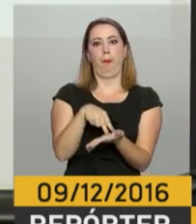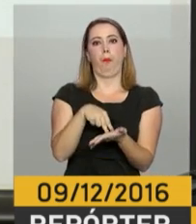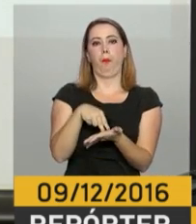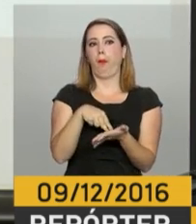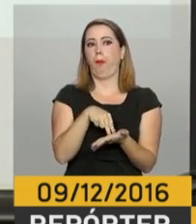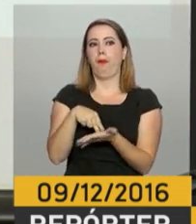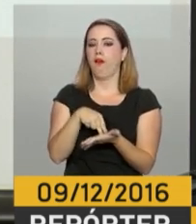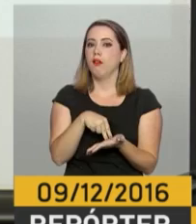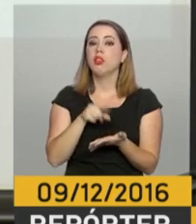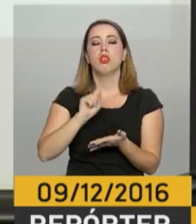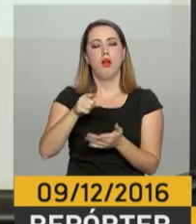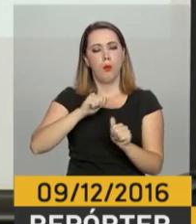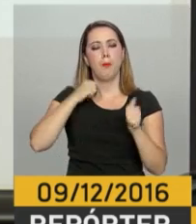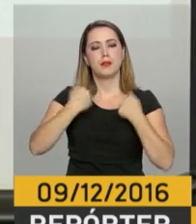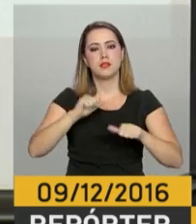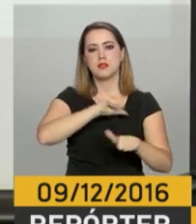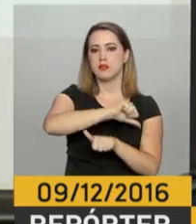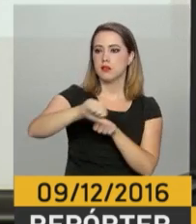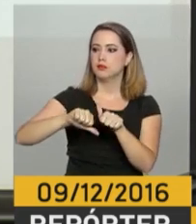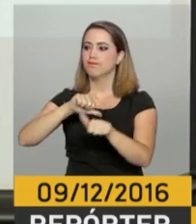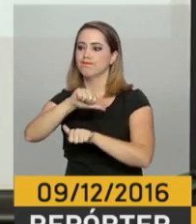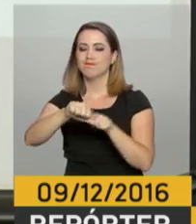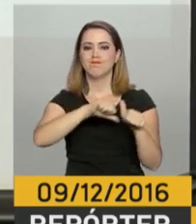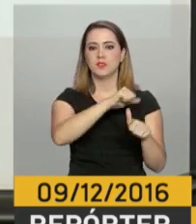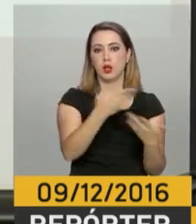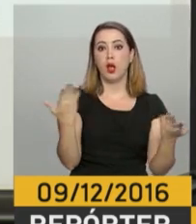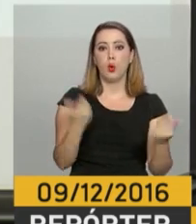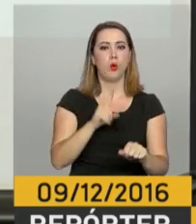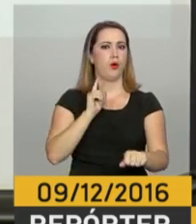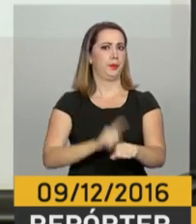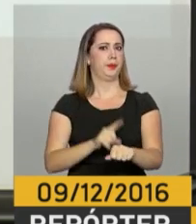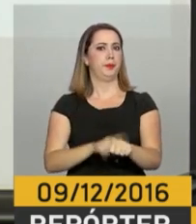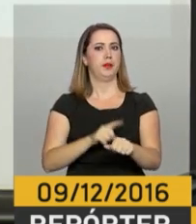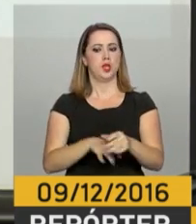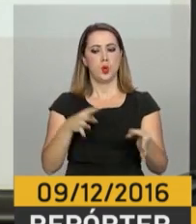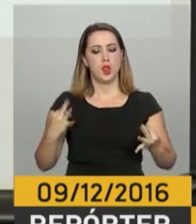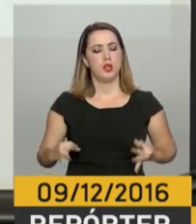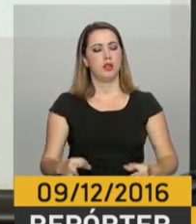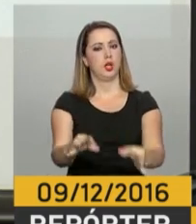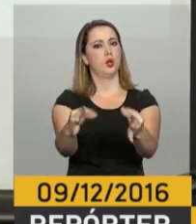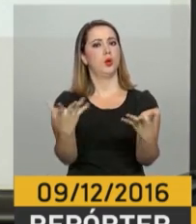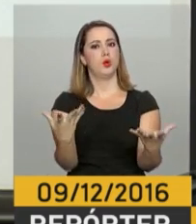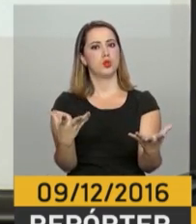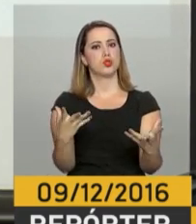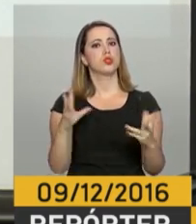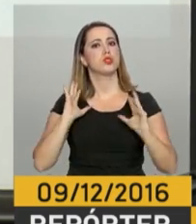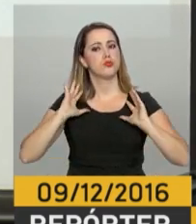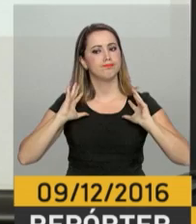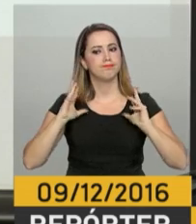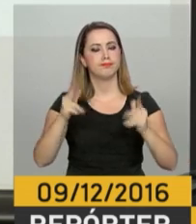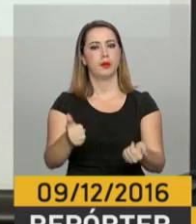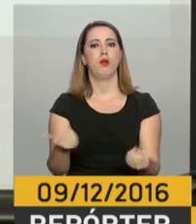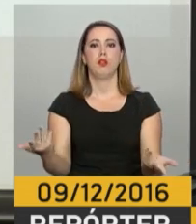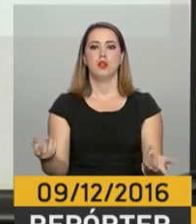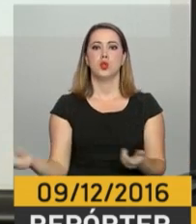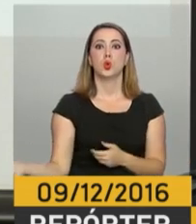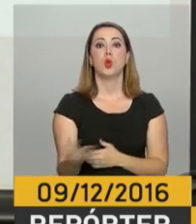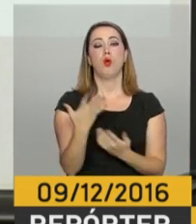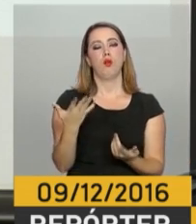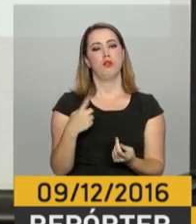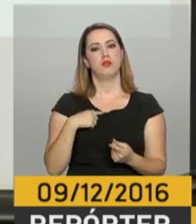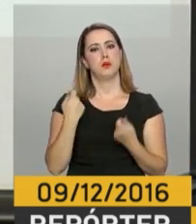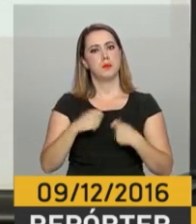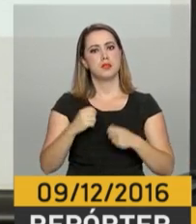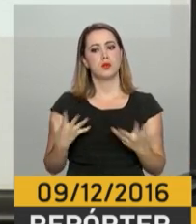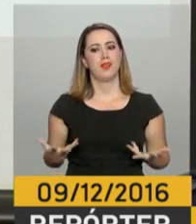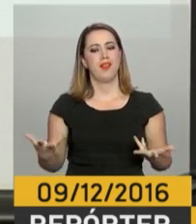em tempos de uma tecnologia avançadíssima. A política também tem que ser a política da eficiência. Hoje, o